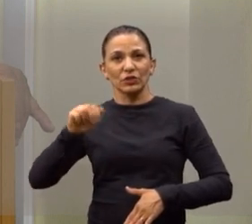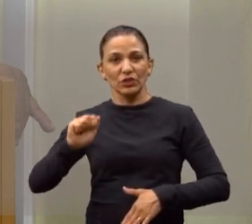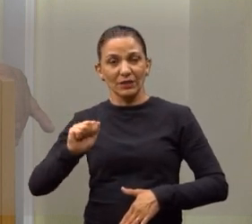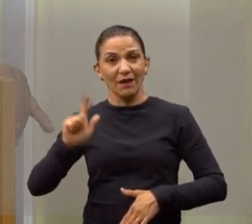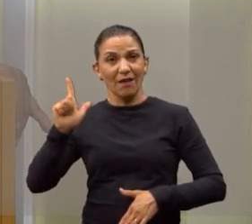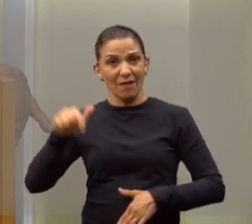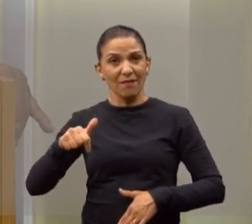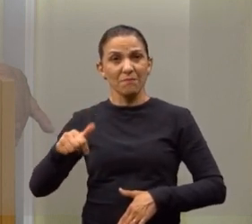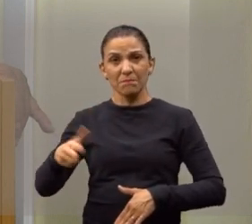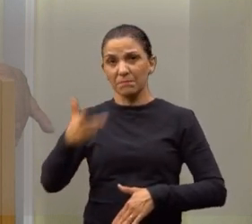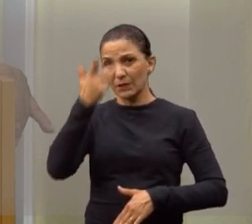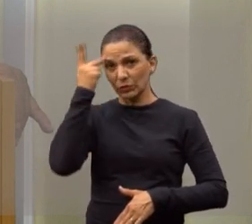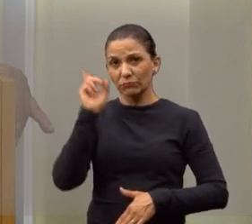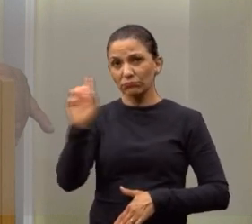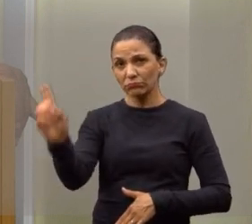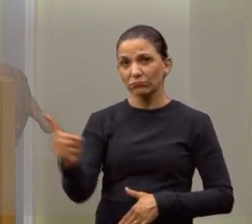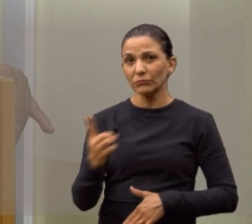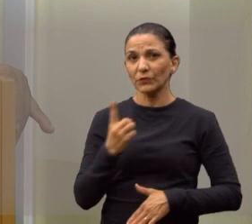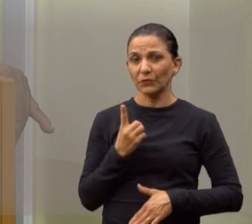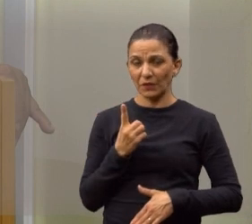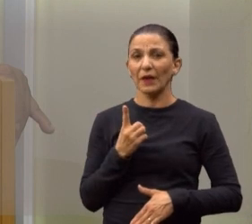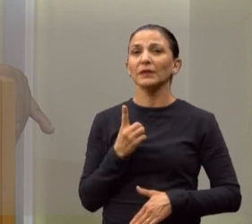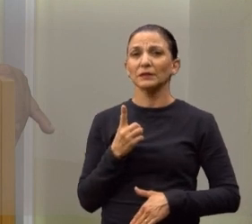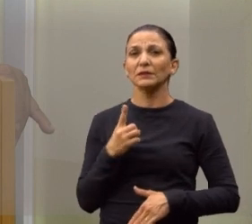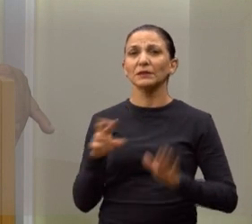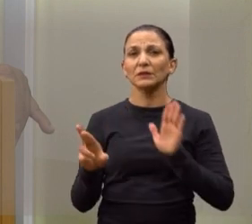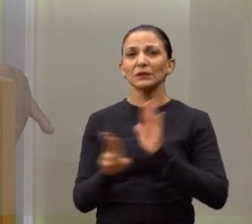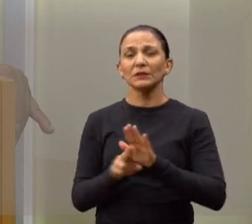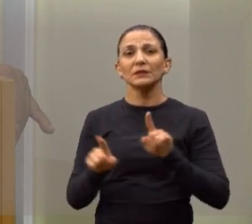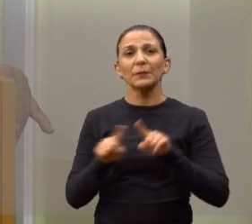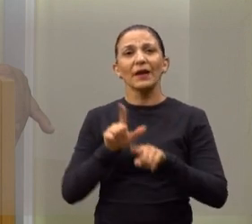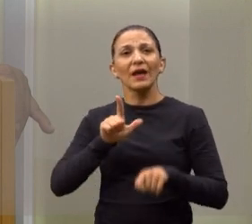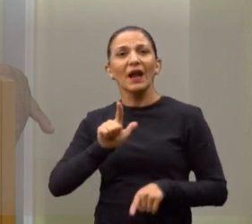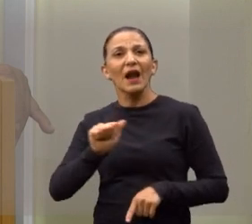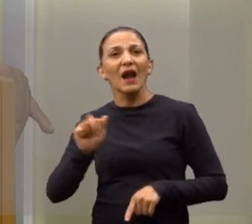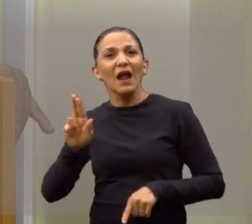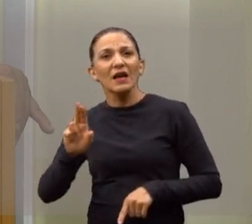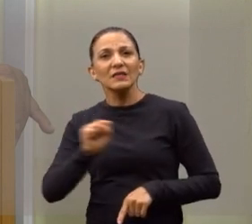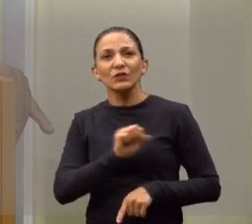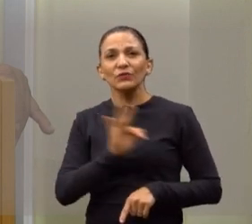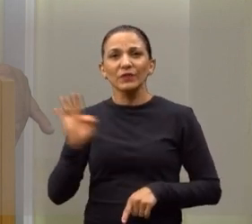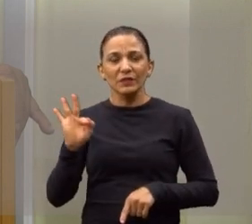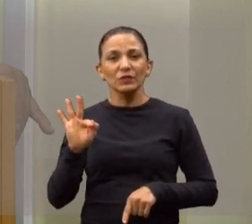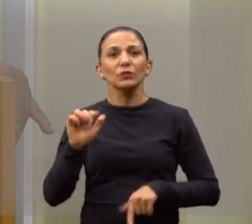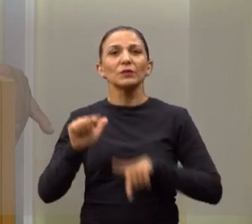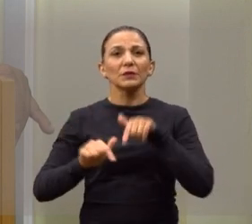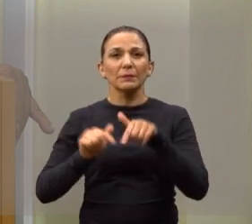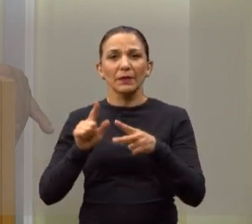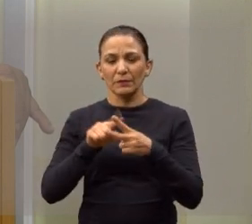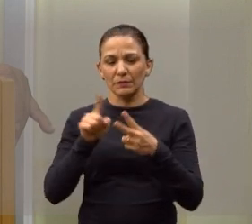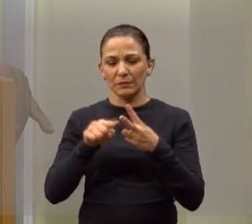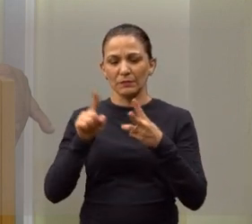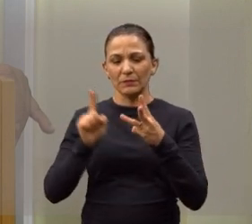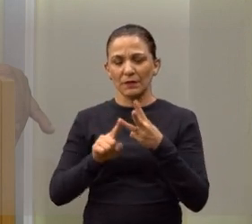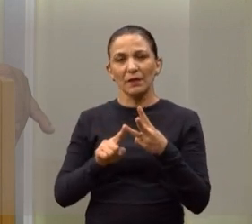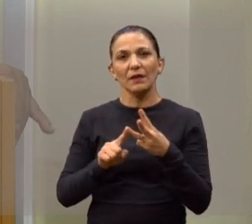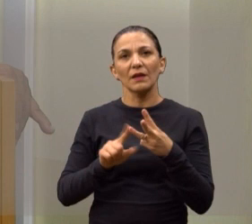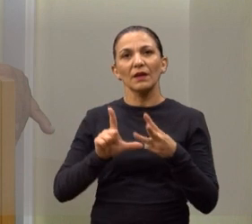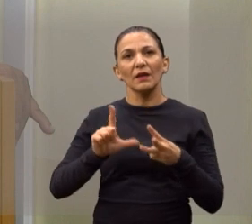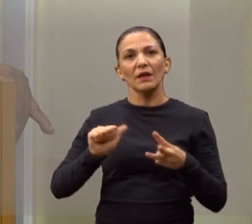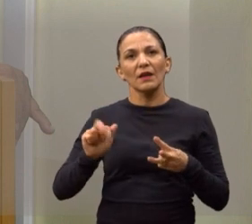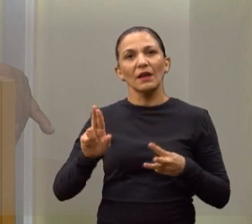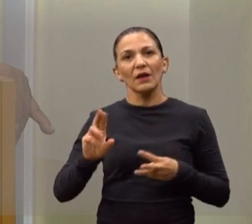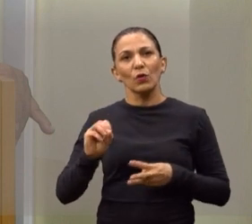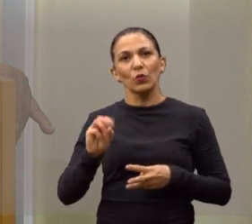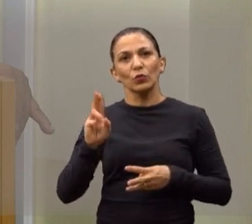você tá sempre lá também Gerson lá em São Francisco de Assis que trabalha maravilhoso e o lar Antoniel de